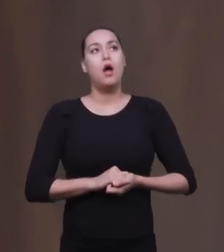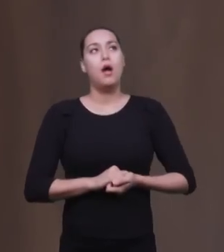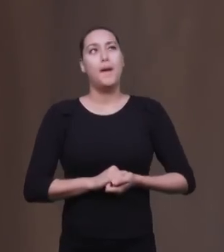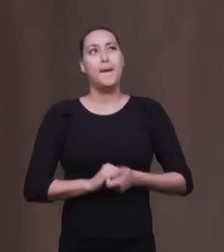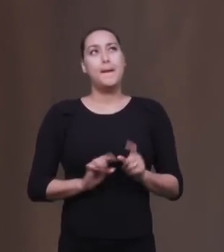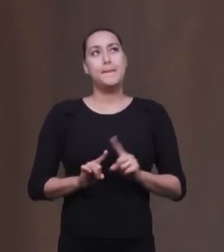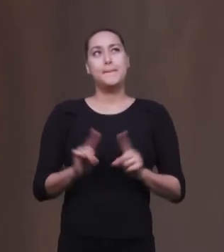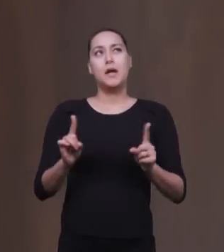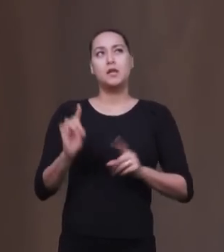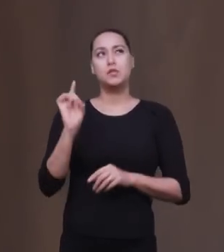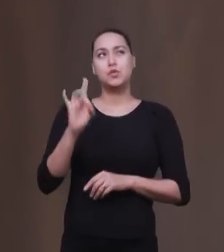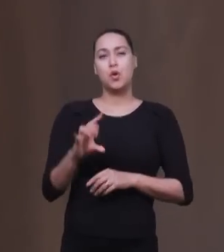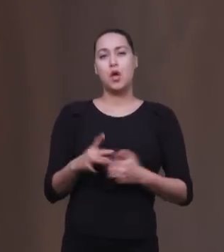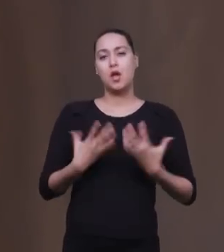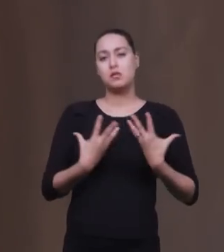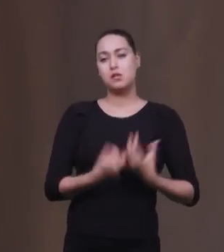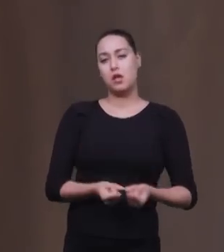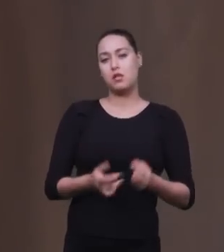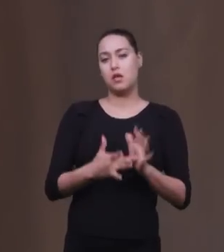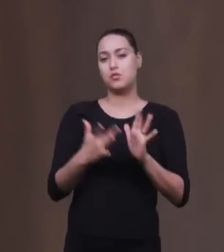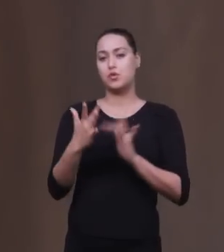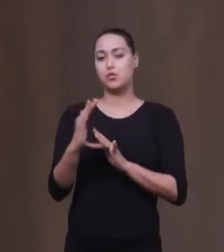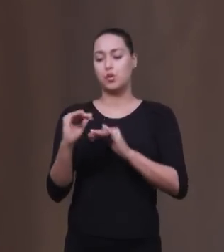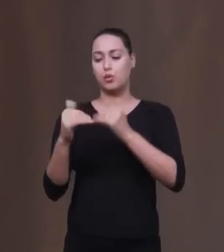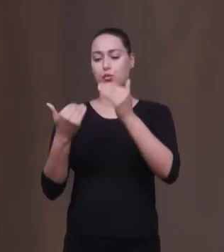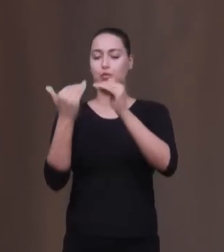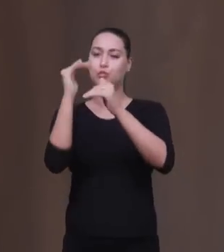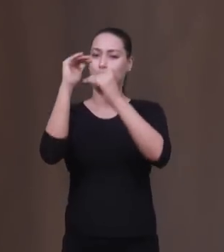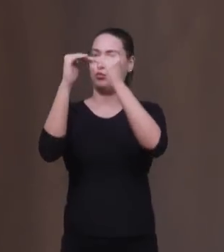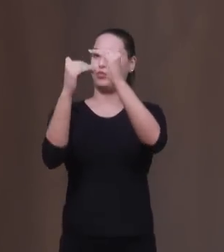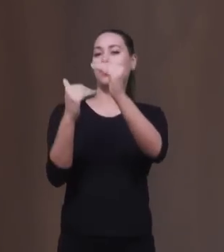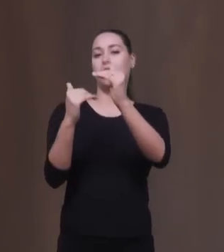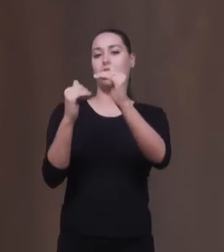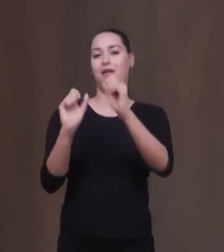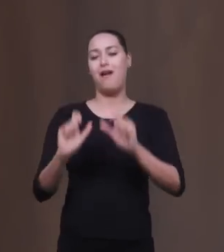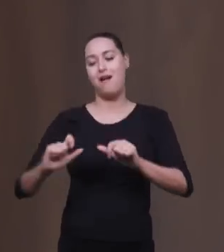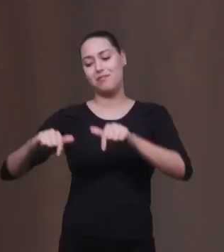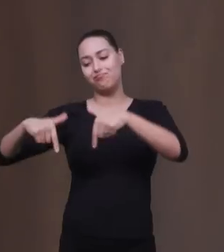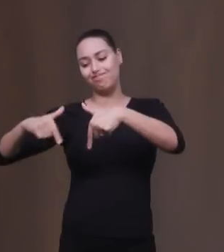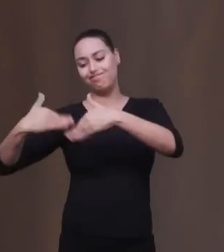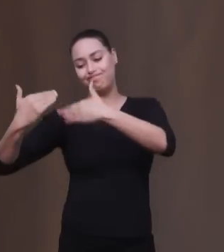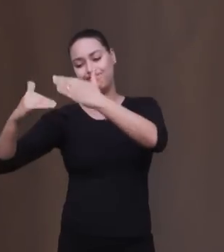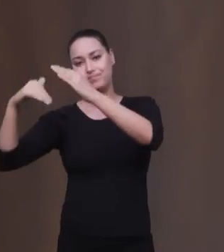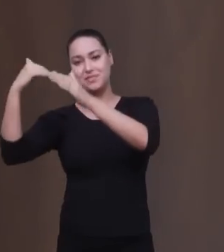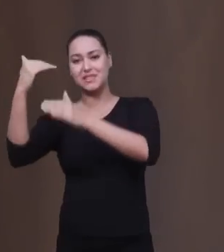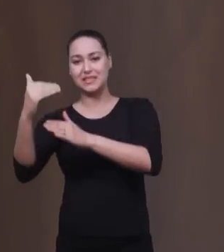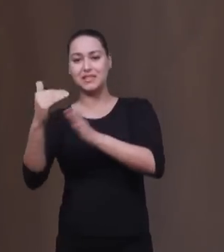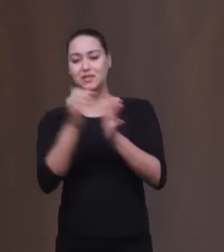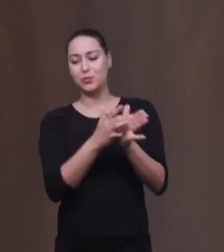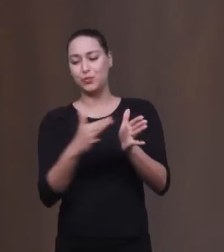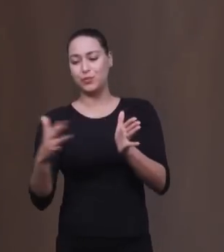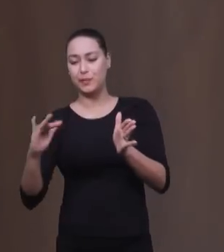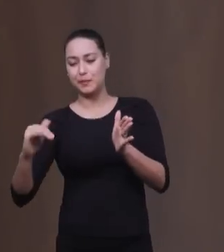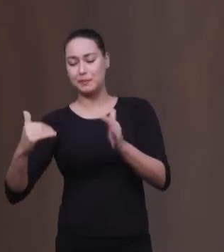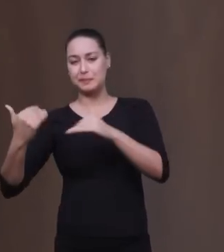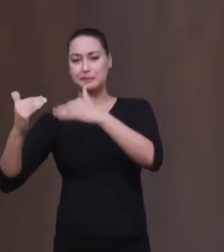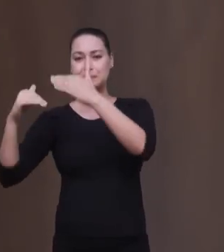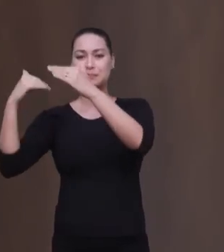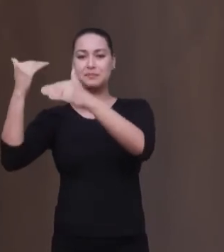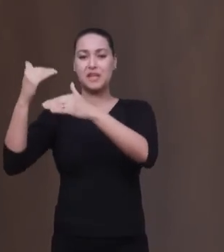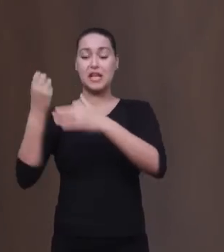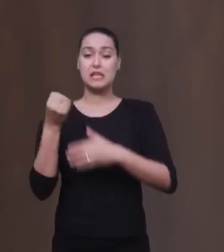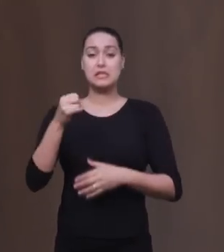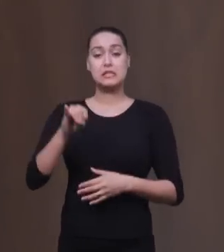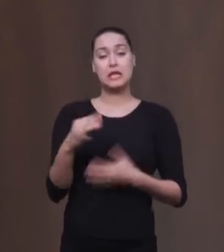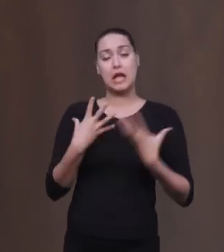questão de somente aceitar Jesus é uma continuidade. Então a pessoa, se hoje ele teve uma